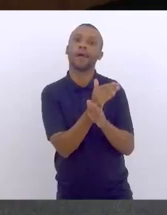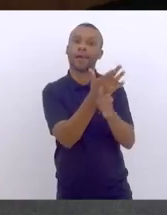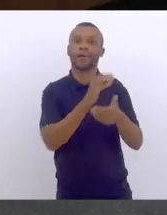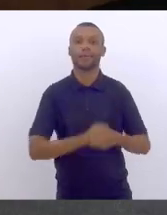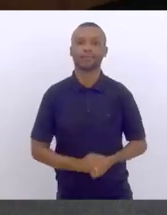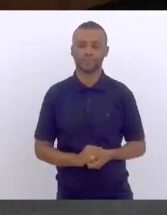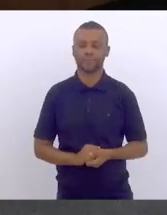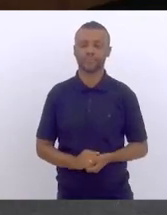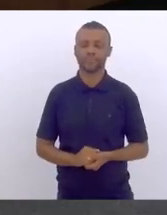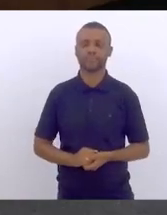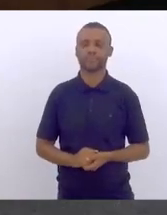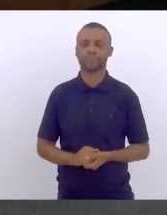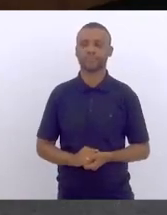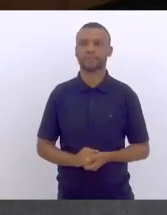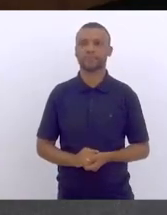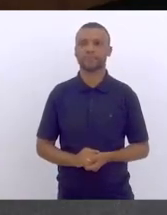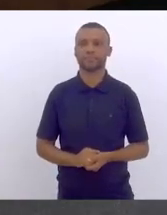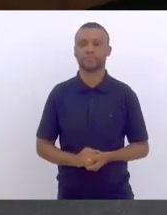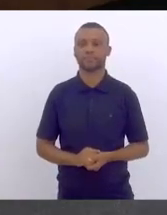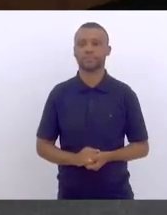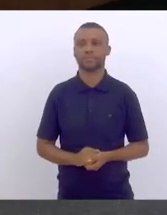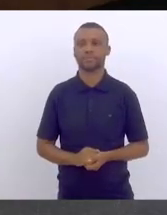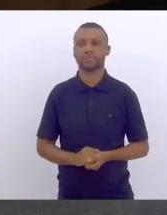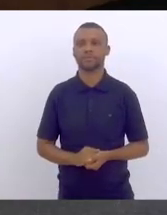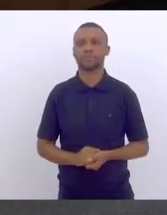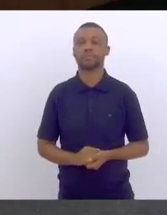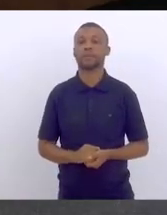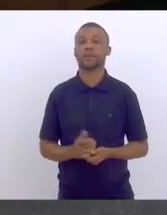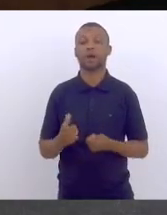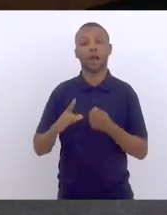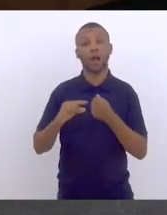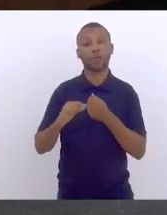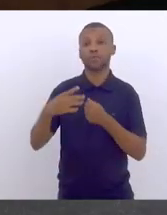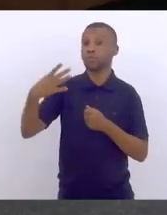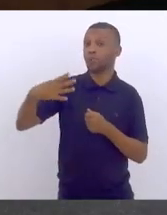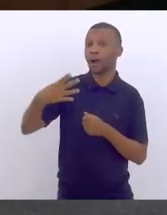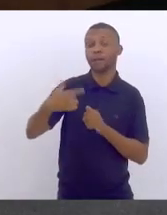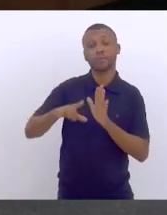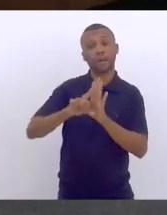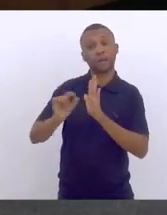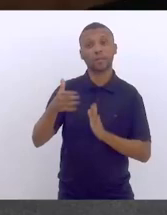Ok. Fica alterado o artigo 4º da Lei Estadual